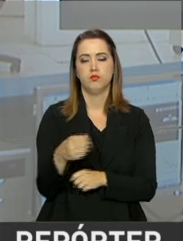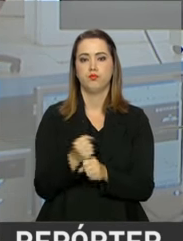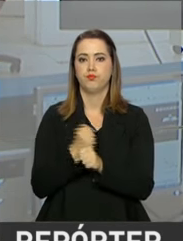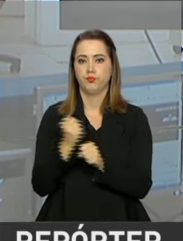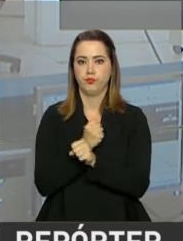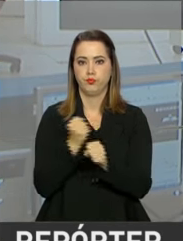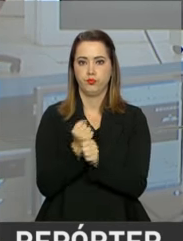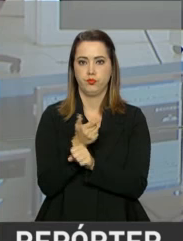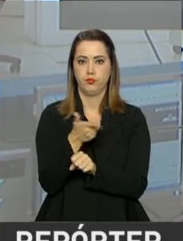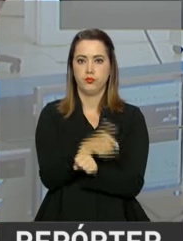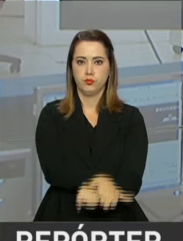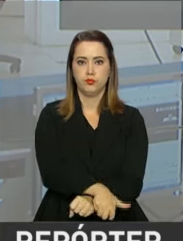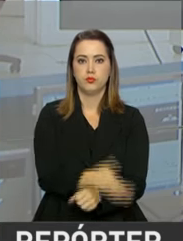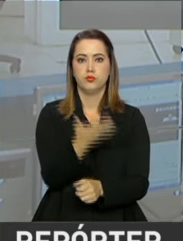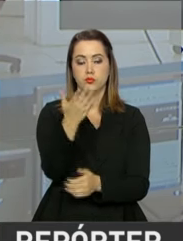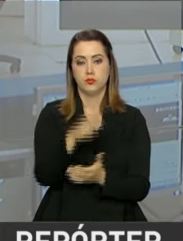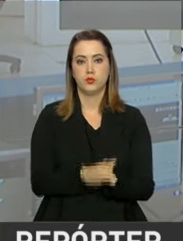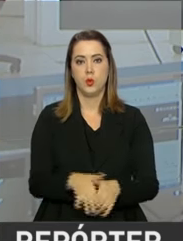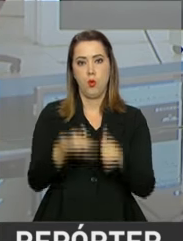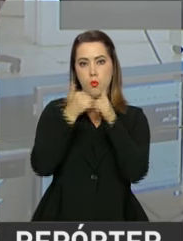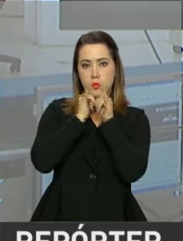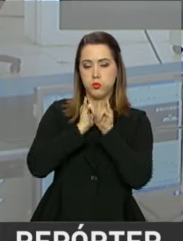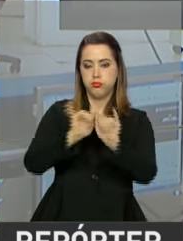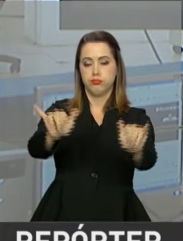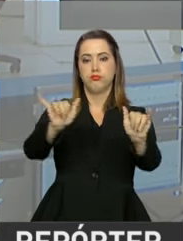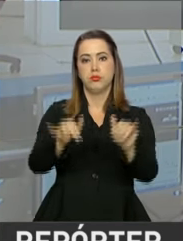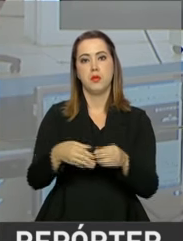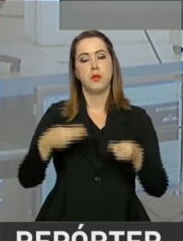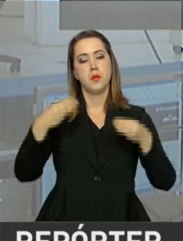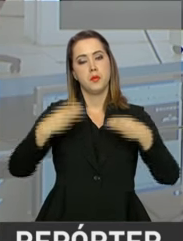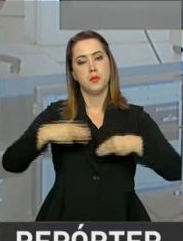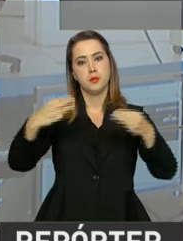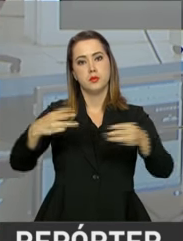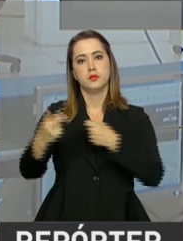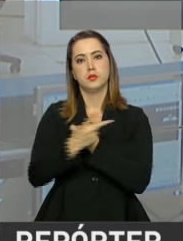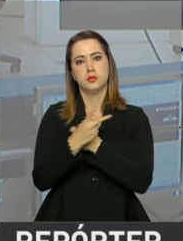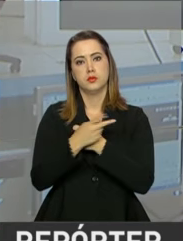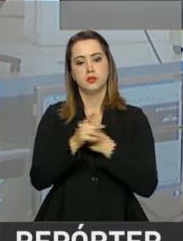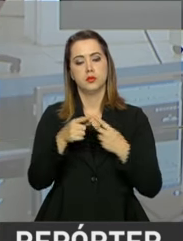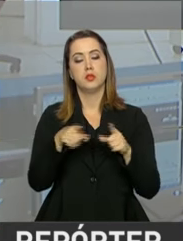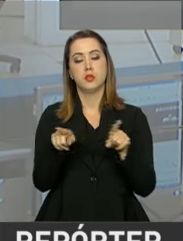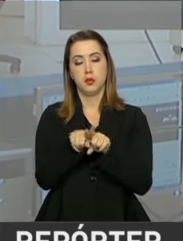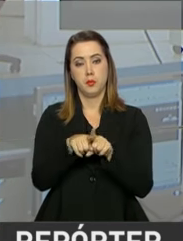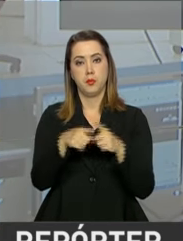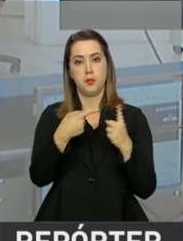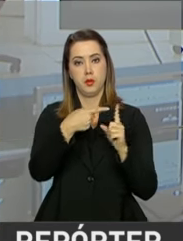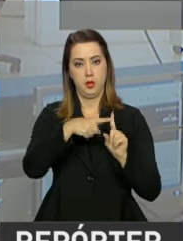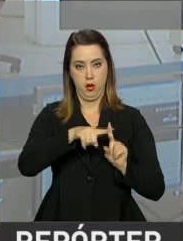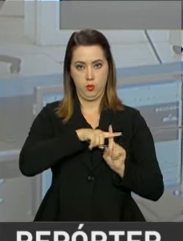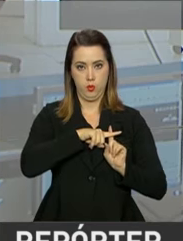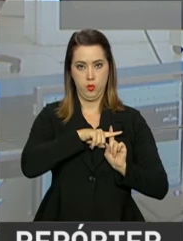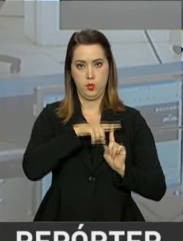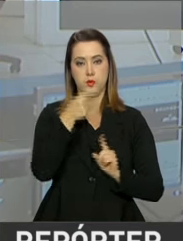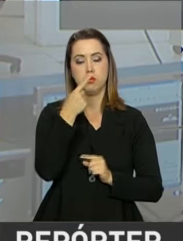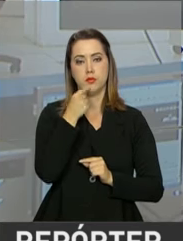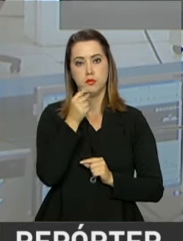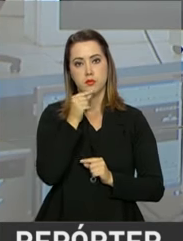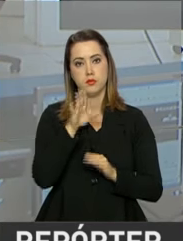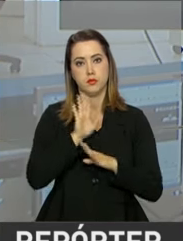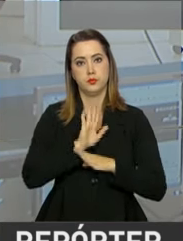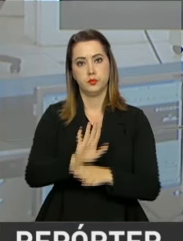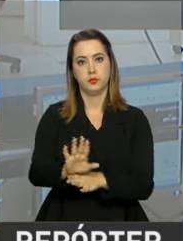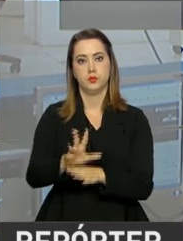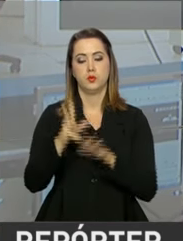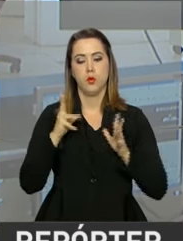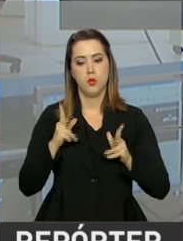Uma campanha promovida pelo Ministério da Defesa e pela Cruz Vermelha arrecada alimentos, roupas e materiais de higiene e limpeza para a população do